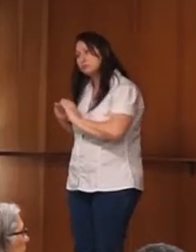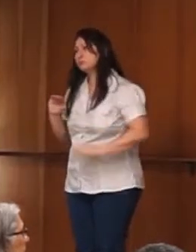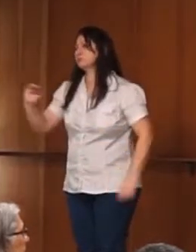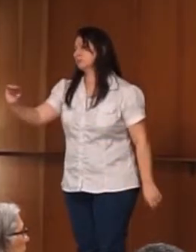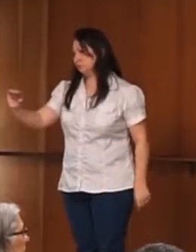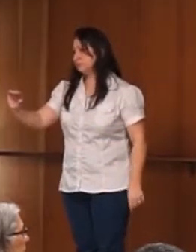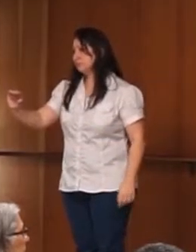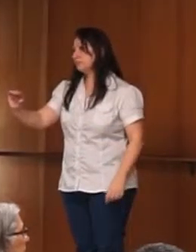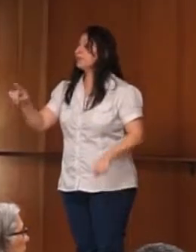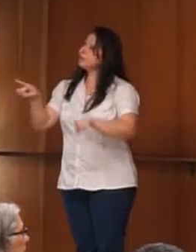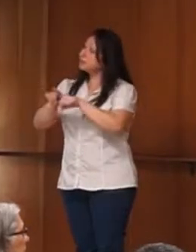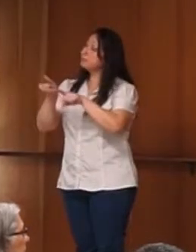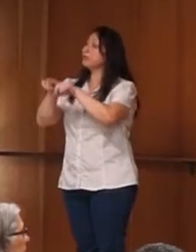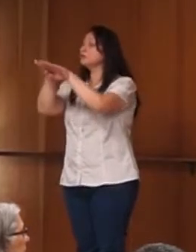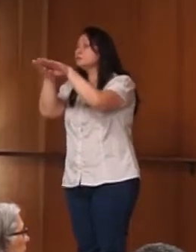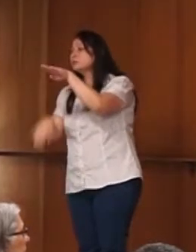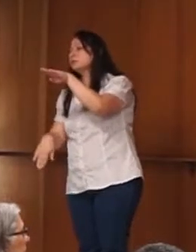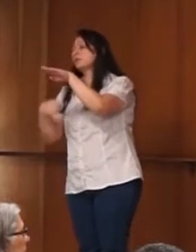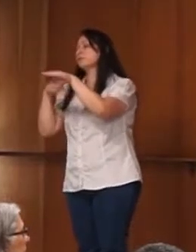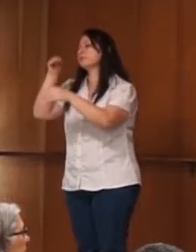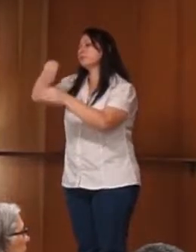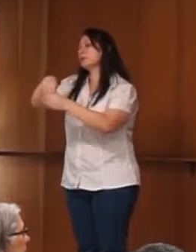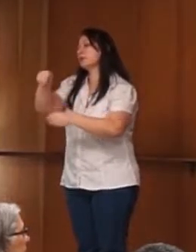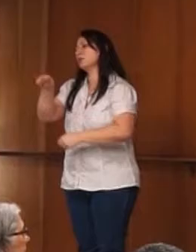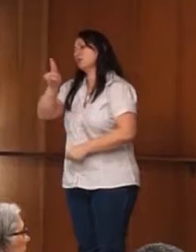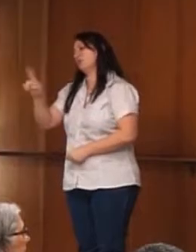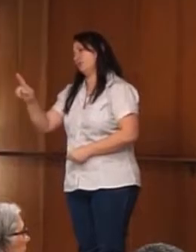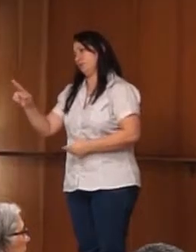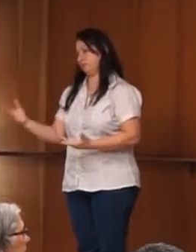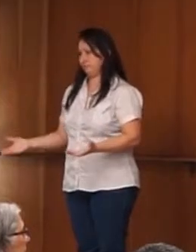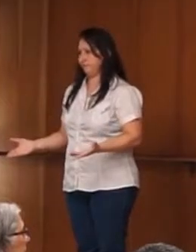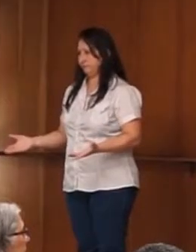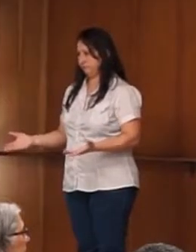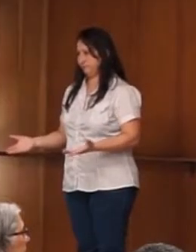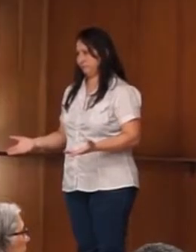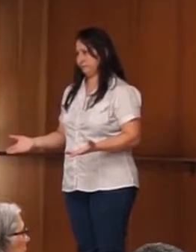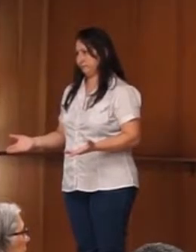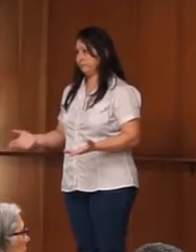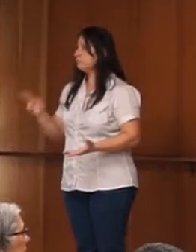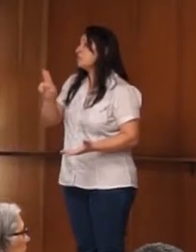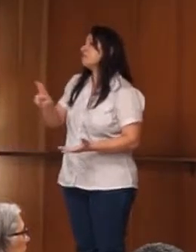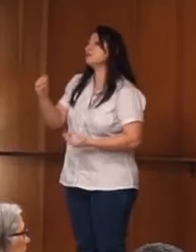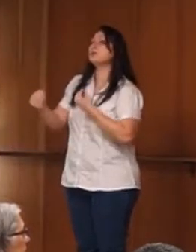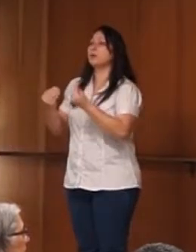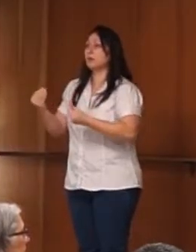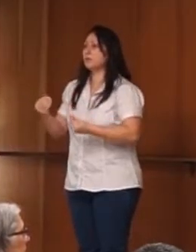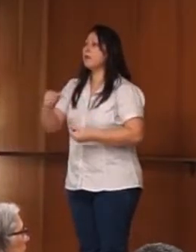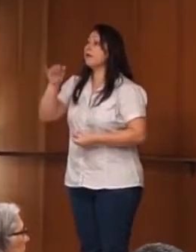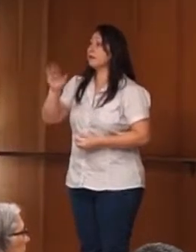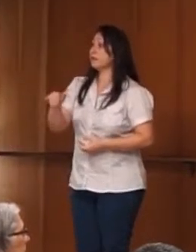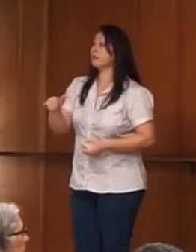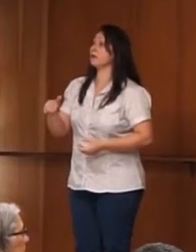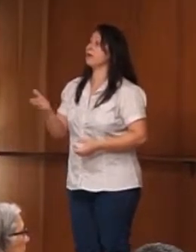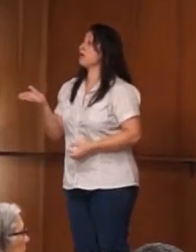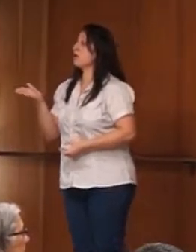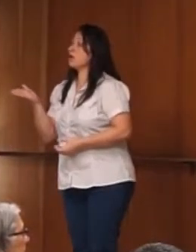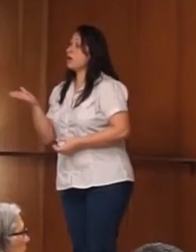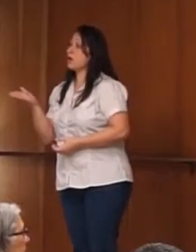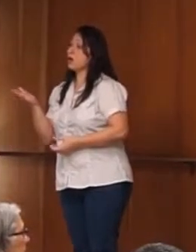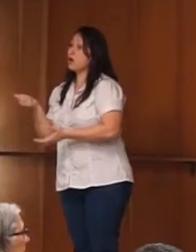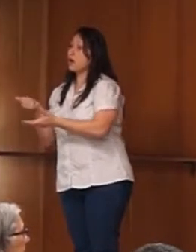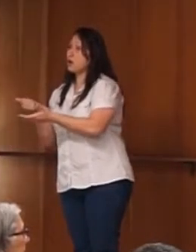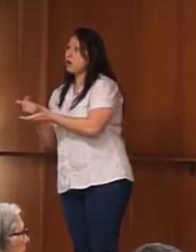e temos desigualdades internas fortes, né? Que eu diria, por exemplo, quem come a R$ 75 no bandejão